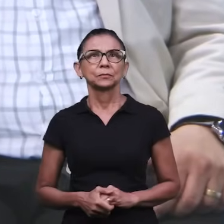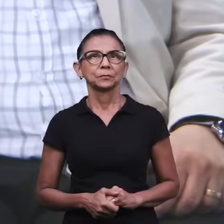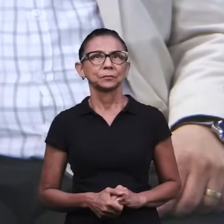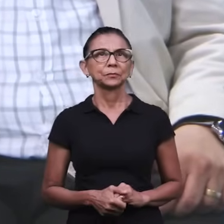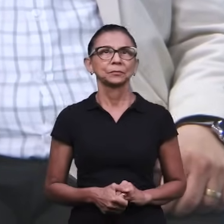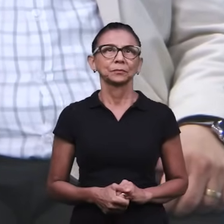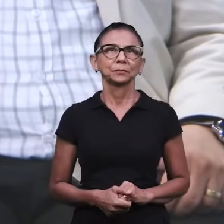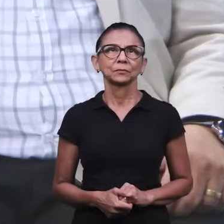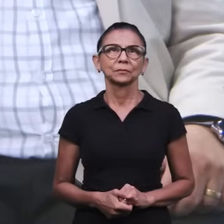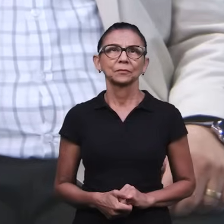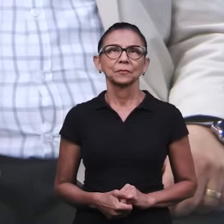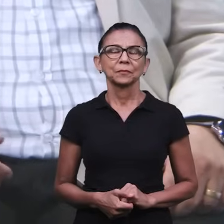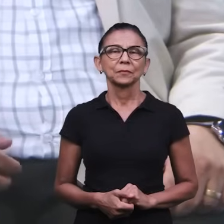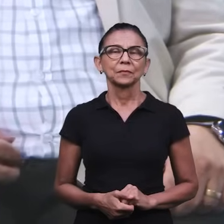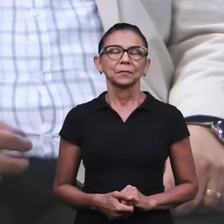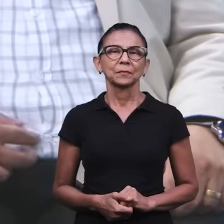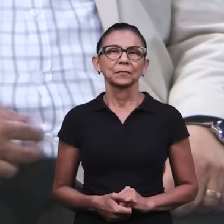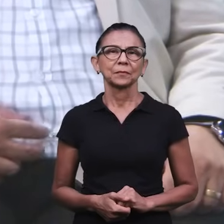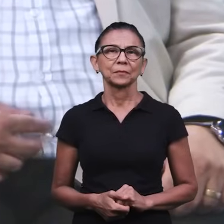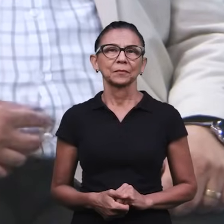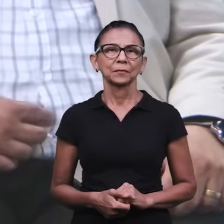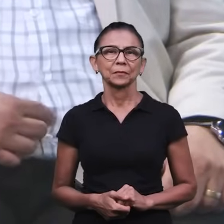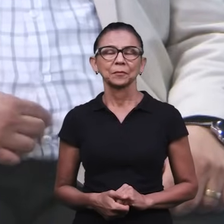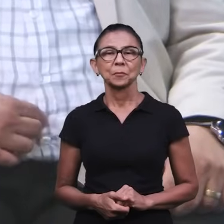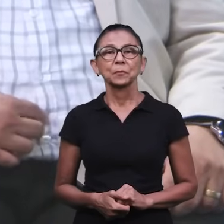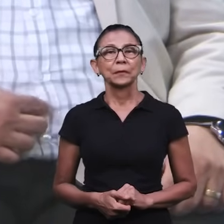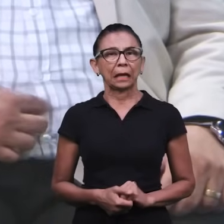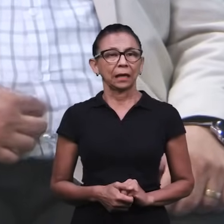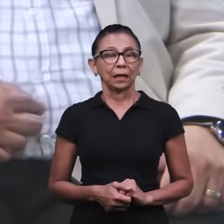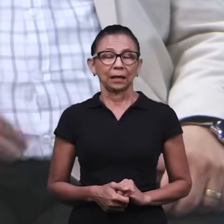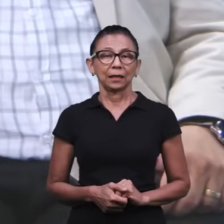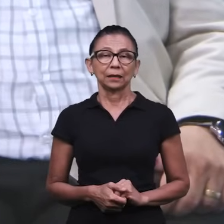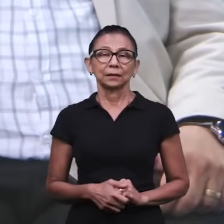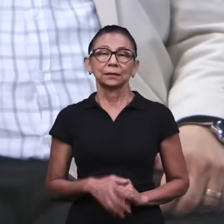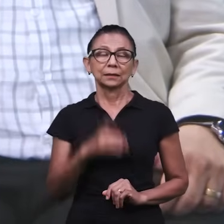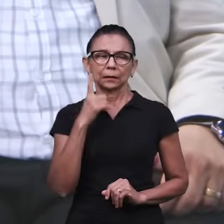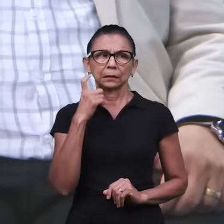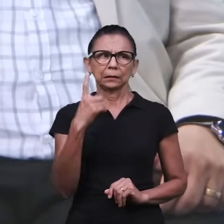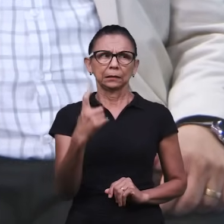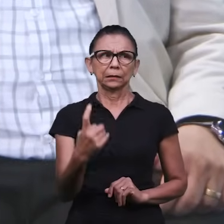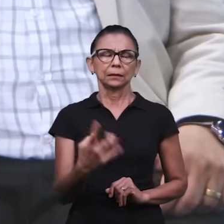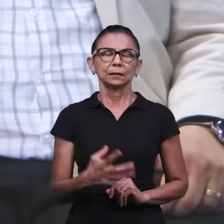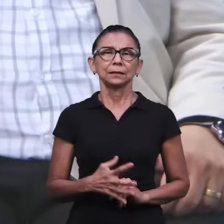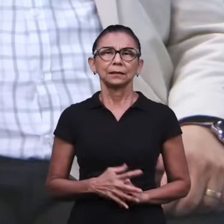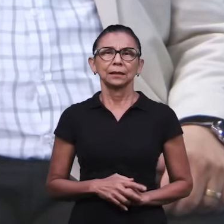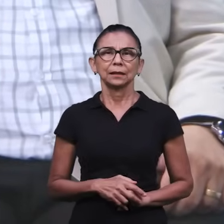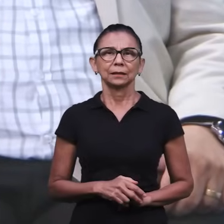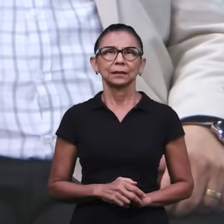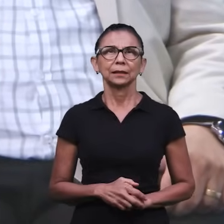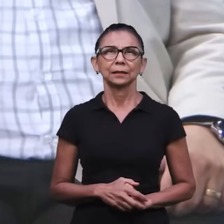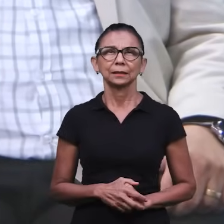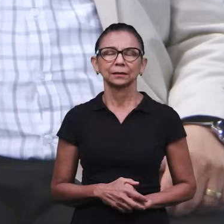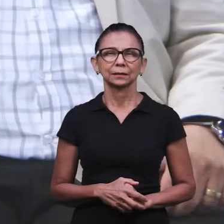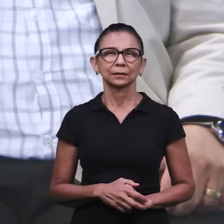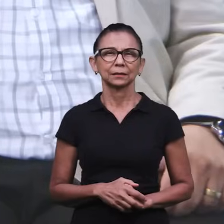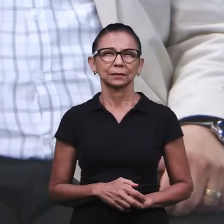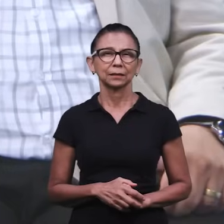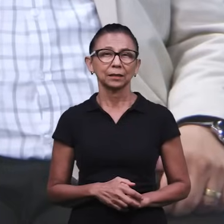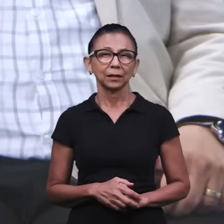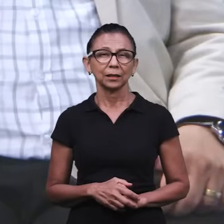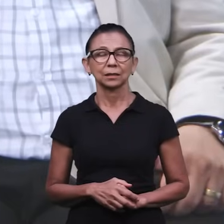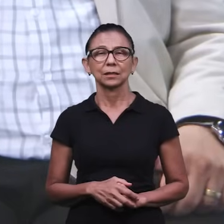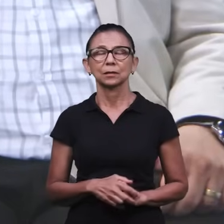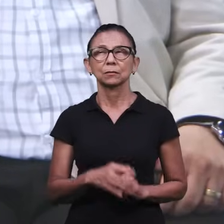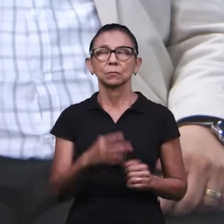super criativos, né? Eles se interessam por outras áreas, mas aquilo de ficar um tempinho mais